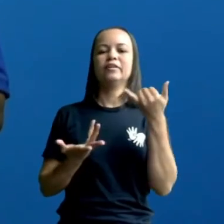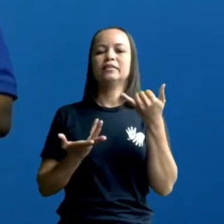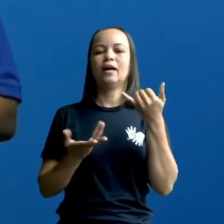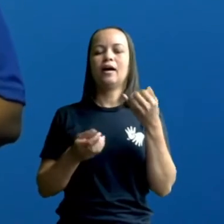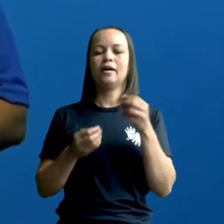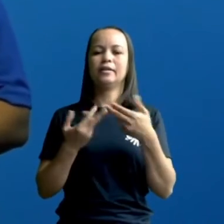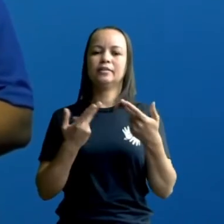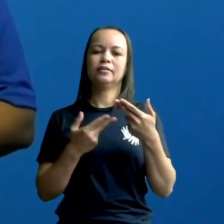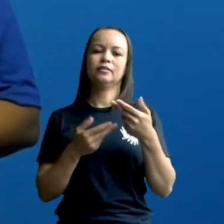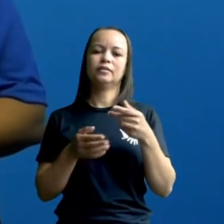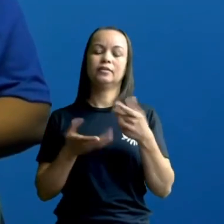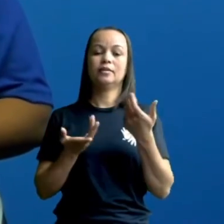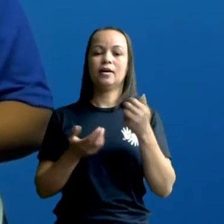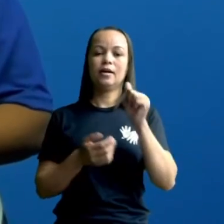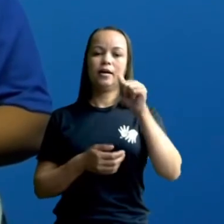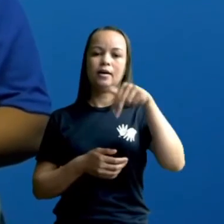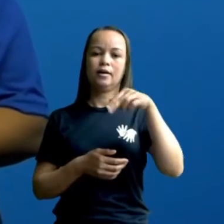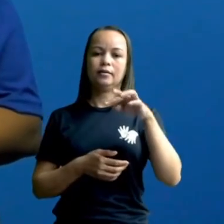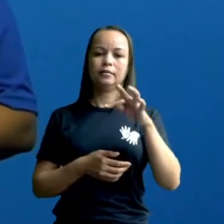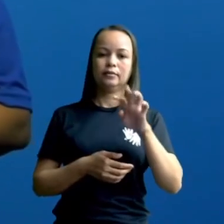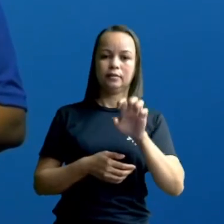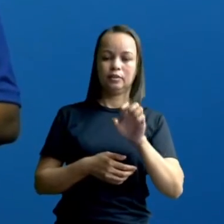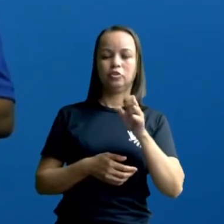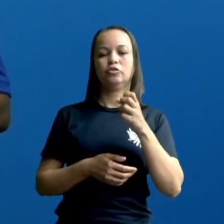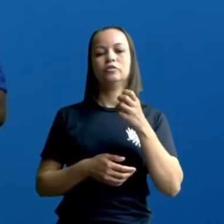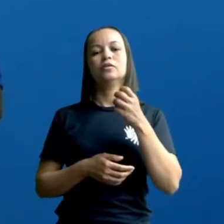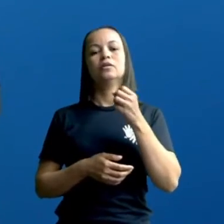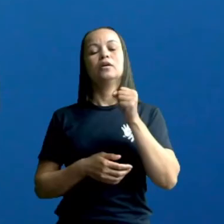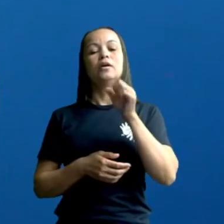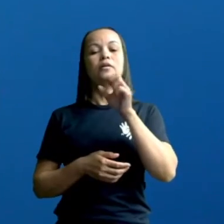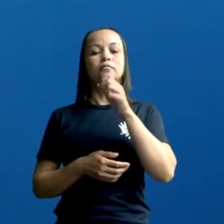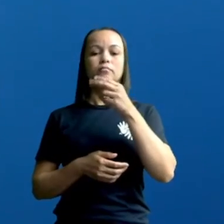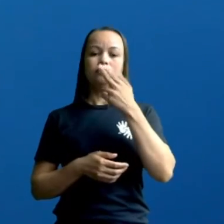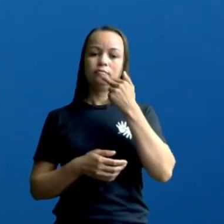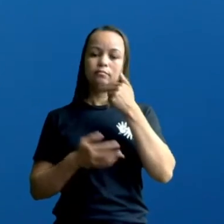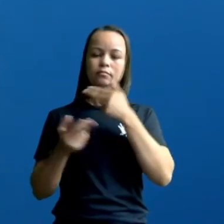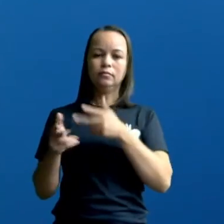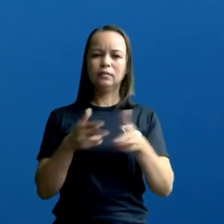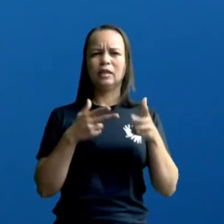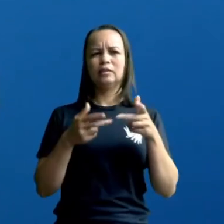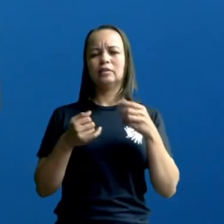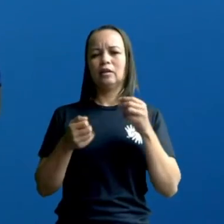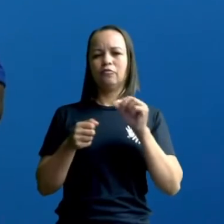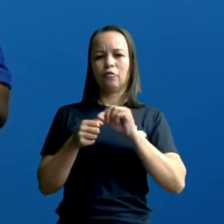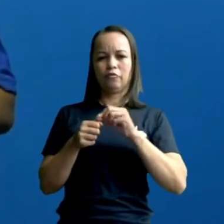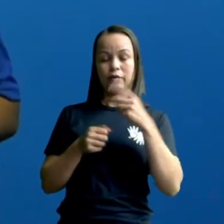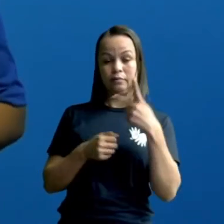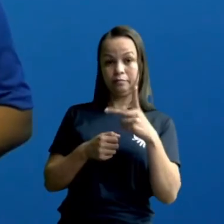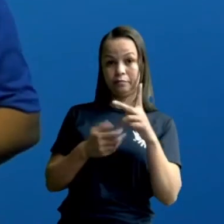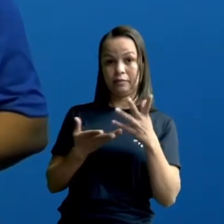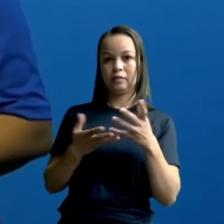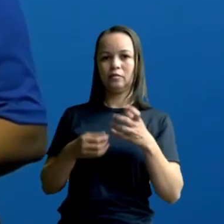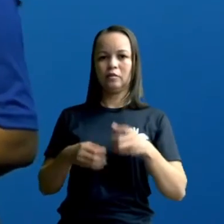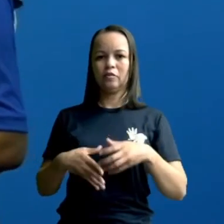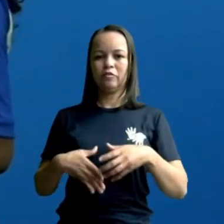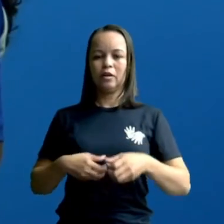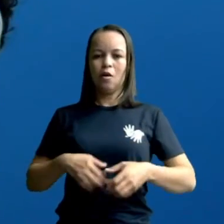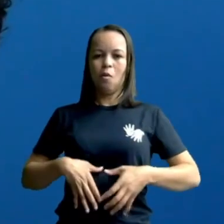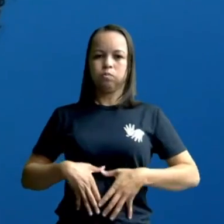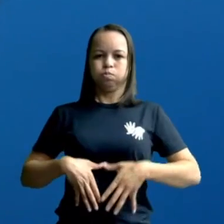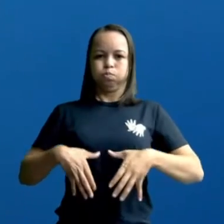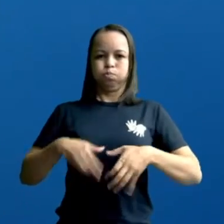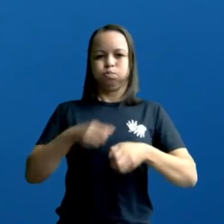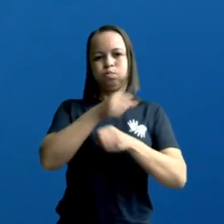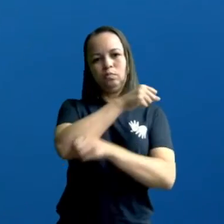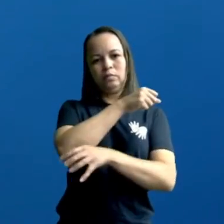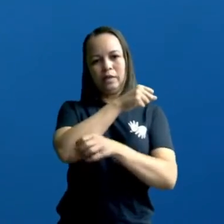esses antinutrientes. Que se a gente perceber, quando a gente come feijão, se ele não for feito desse jeito, a gente fica cheio de gases. Vamos lá, vamos